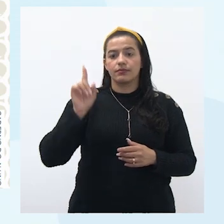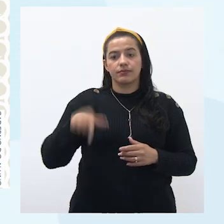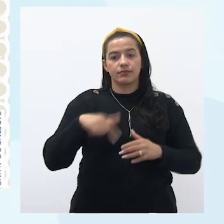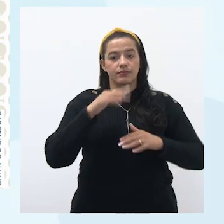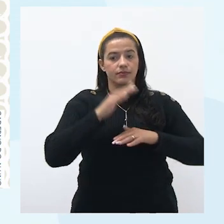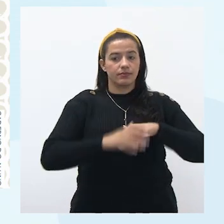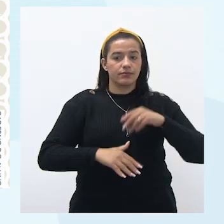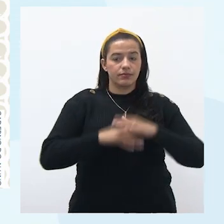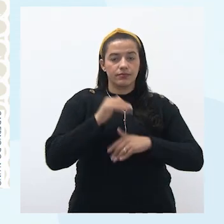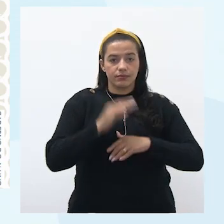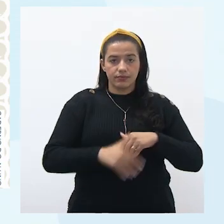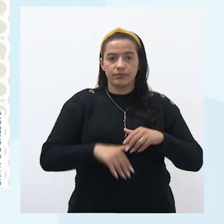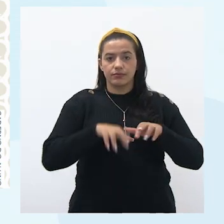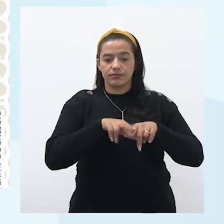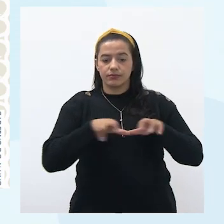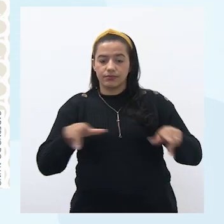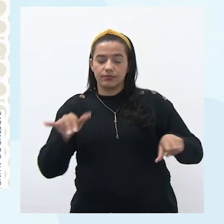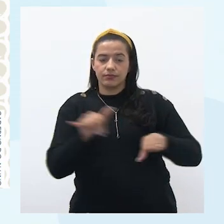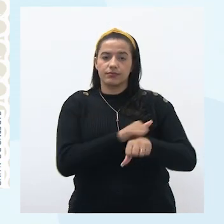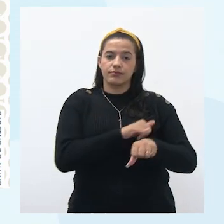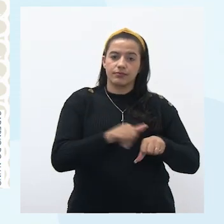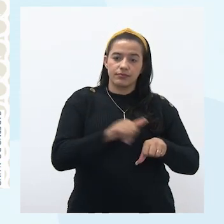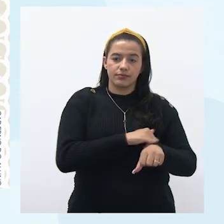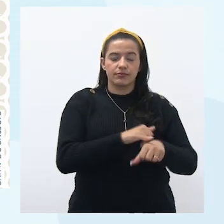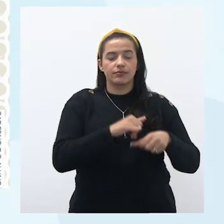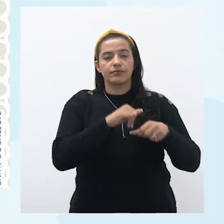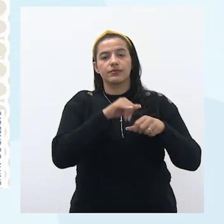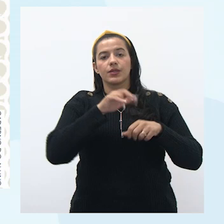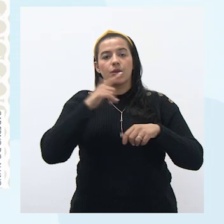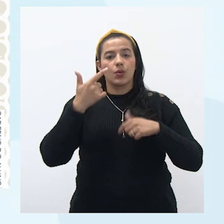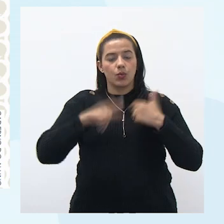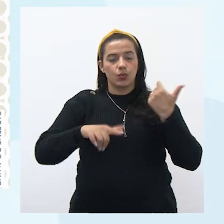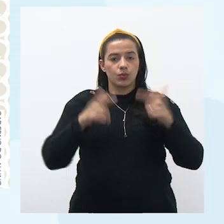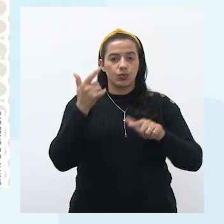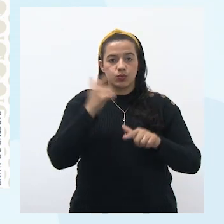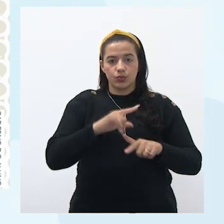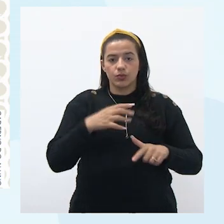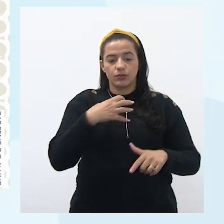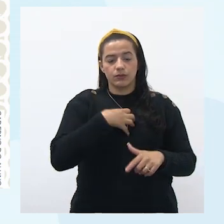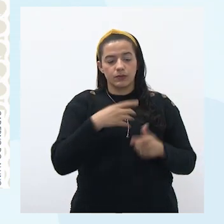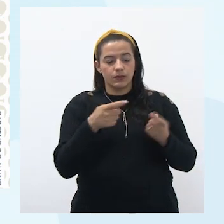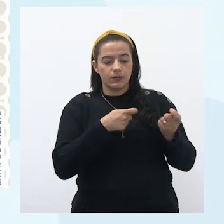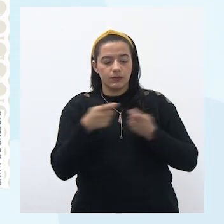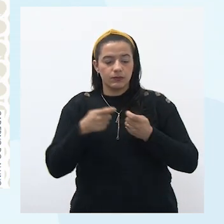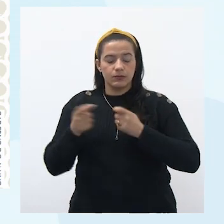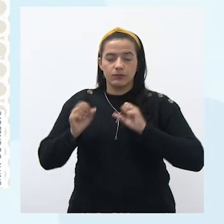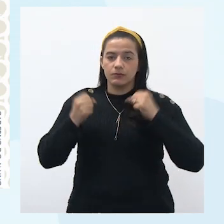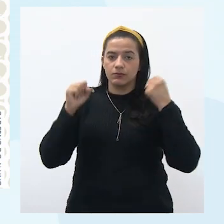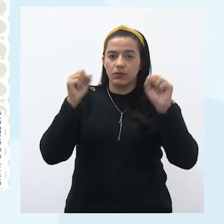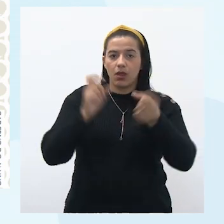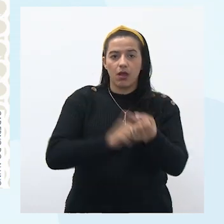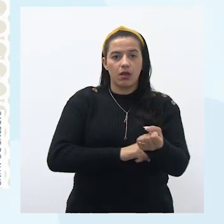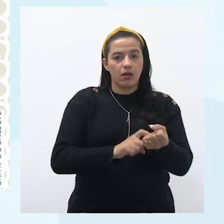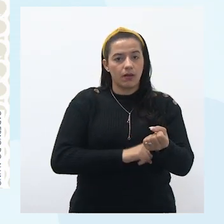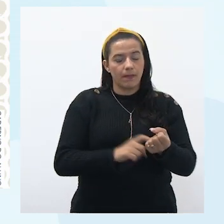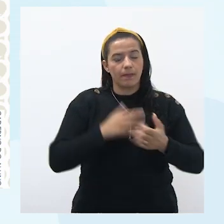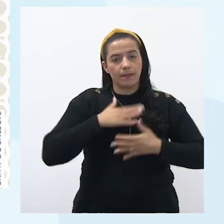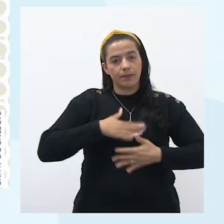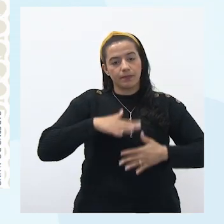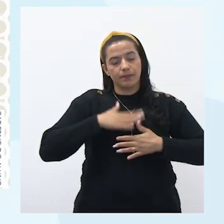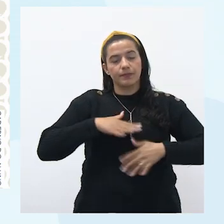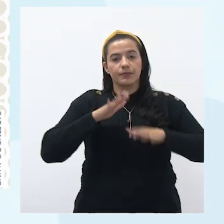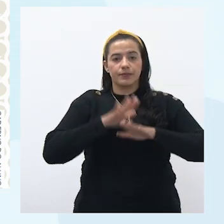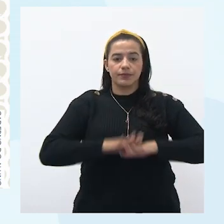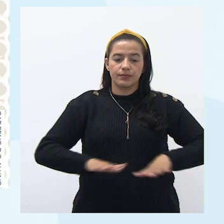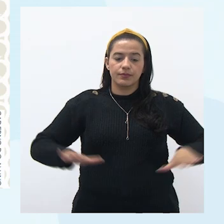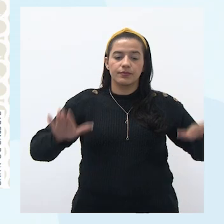de desenvolver estratégias eficazes para regular o sentimento de raiva e irritação, mantendo a tranquilidade